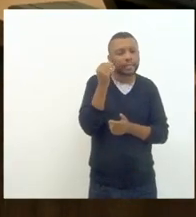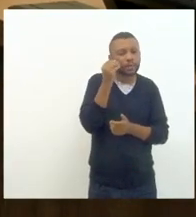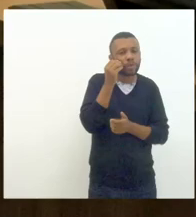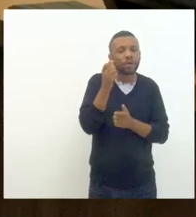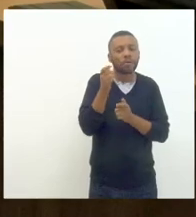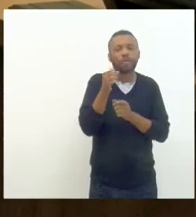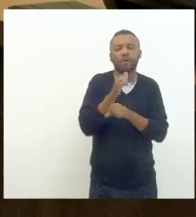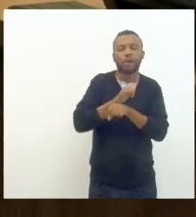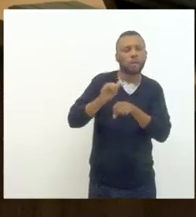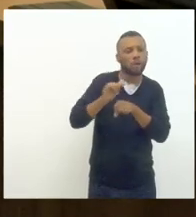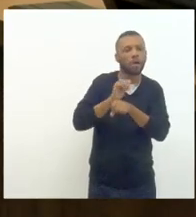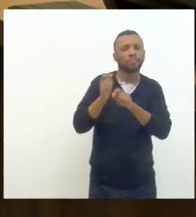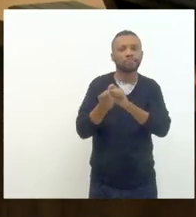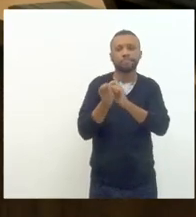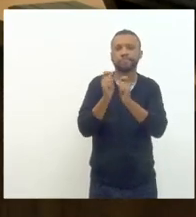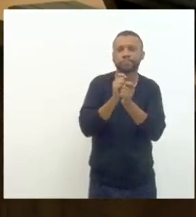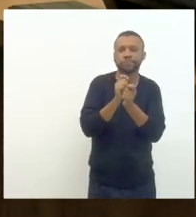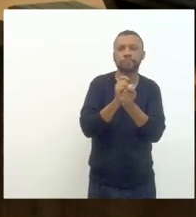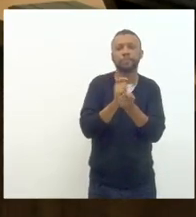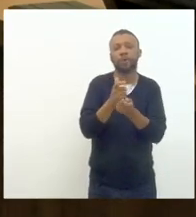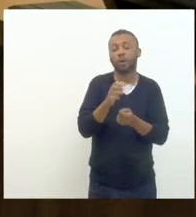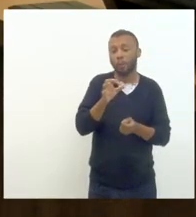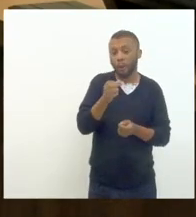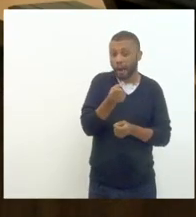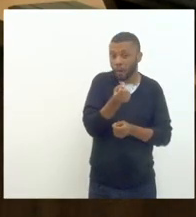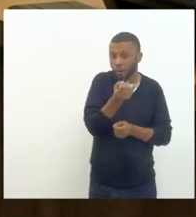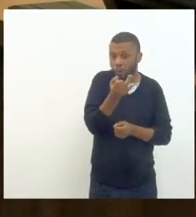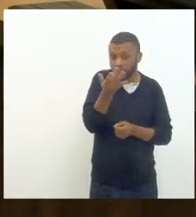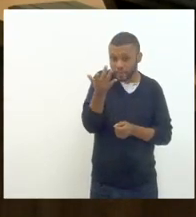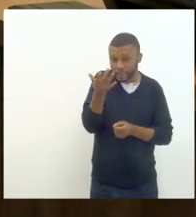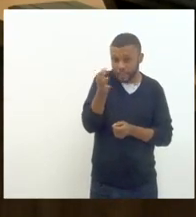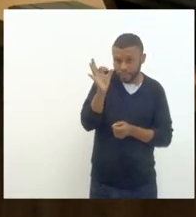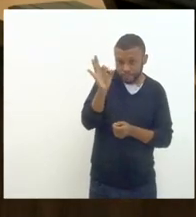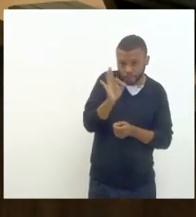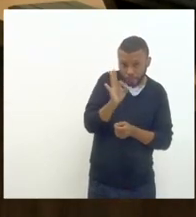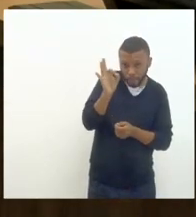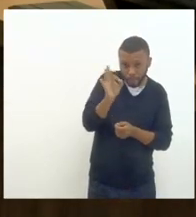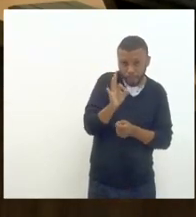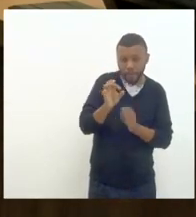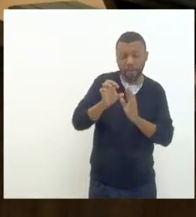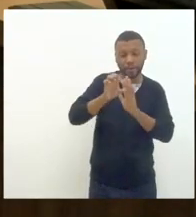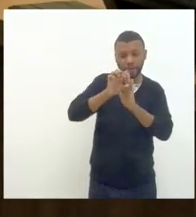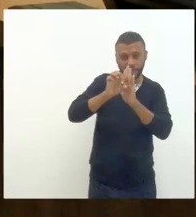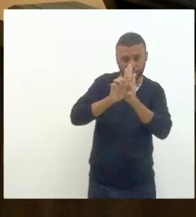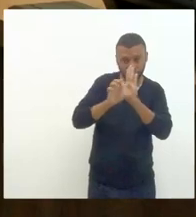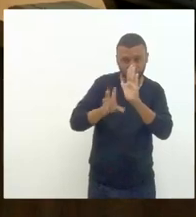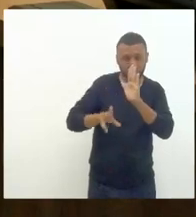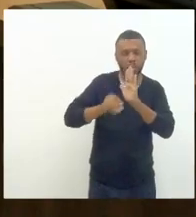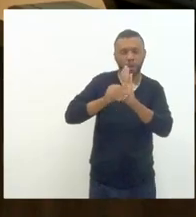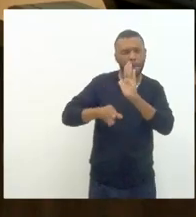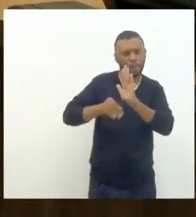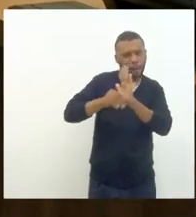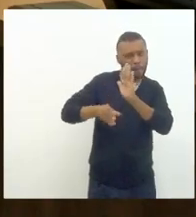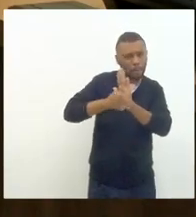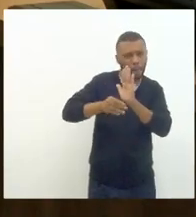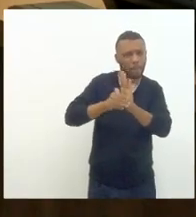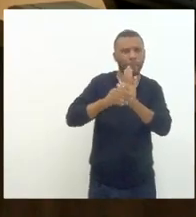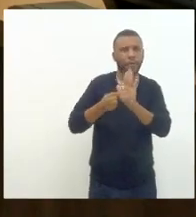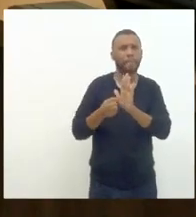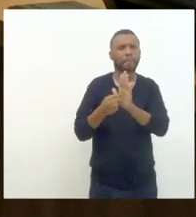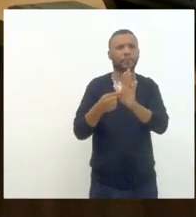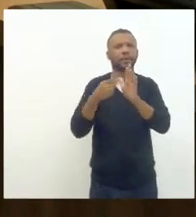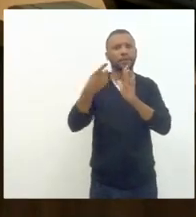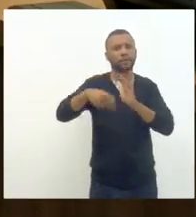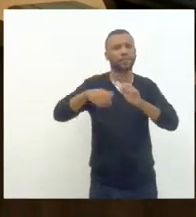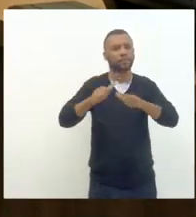alocar uma parcela significativa das emendas que estavam apresentadas em